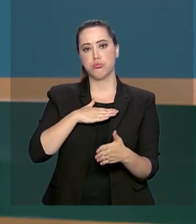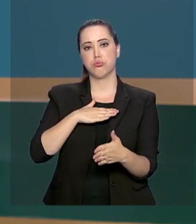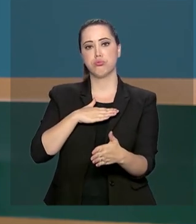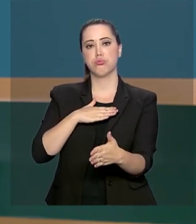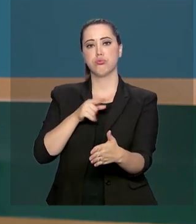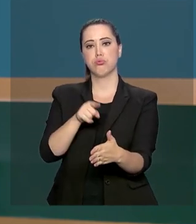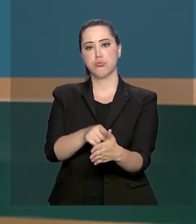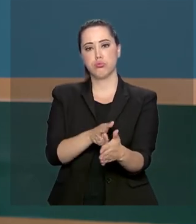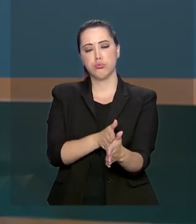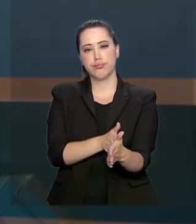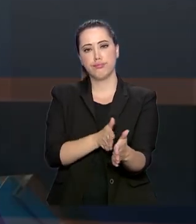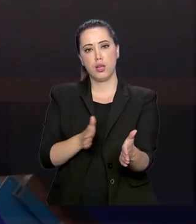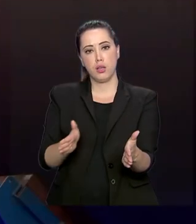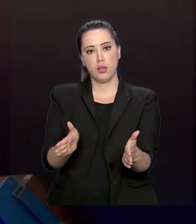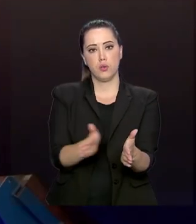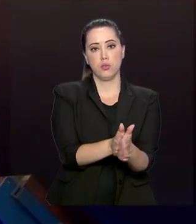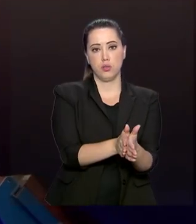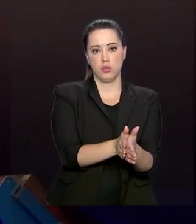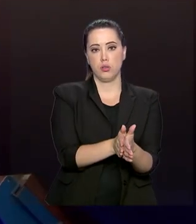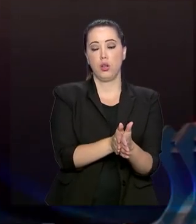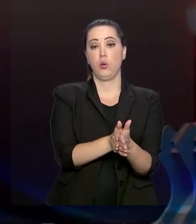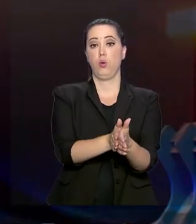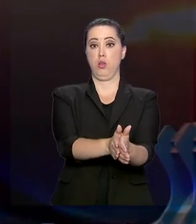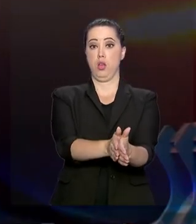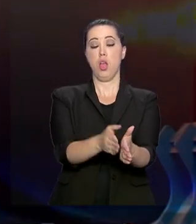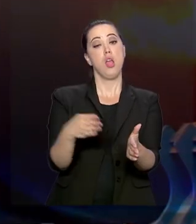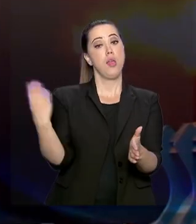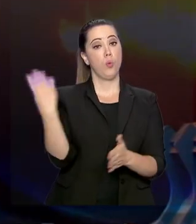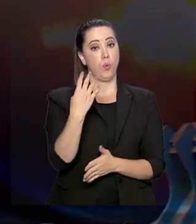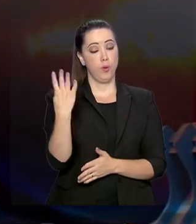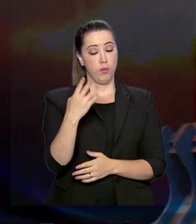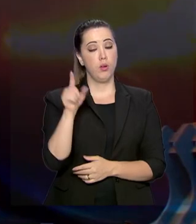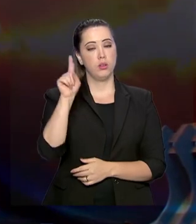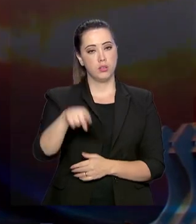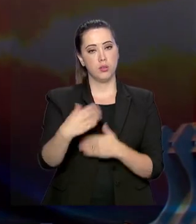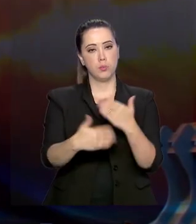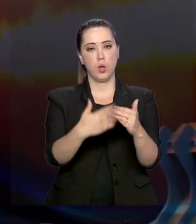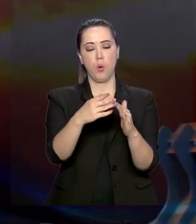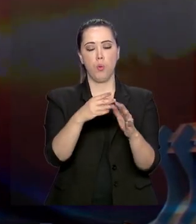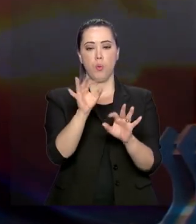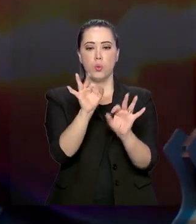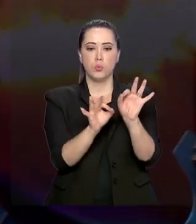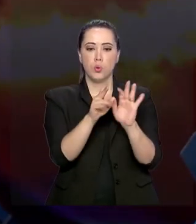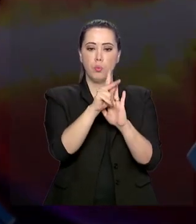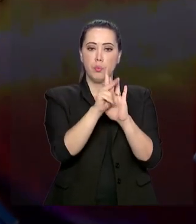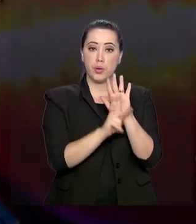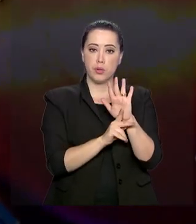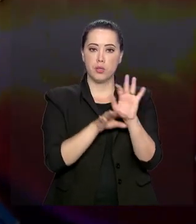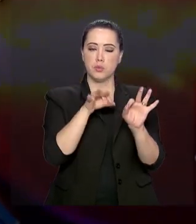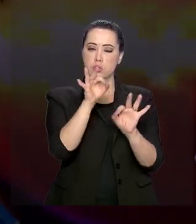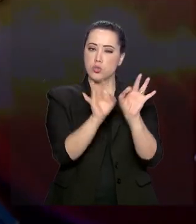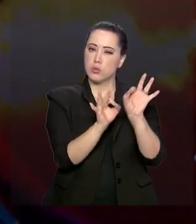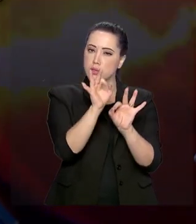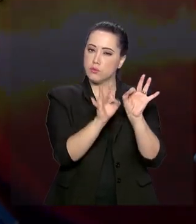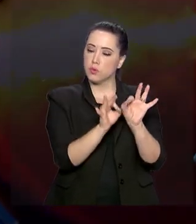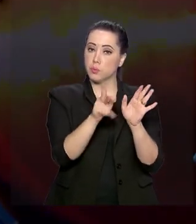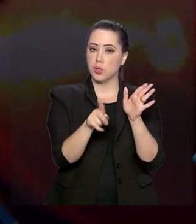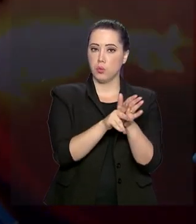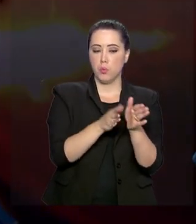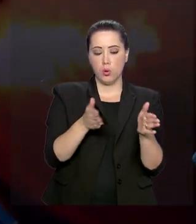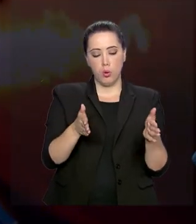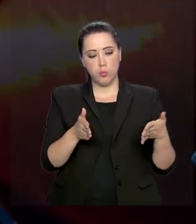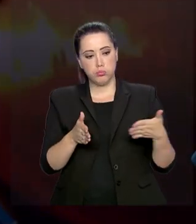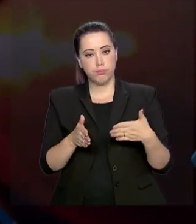previstos no PROSUB, o Programa de Desenvolvimento de Submarinos da Marinha. A fase final de montagem do